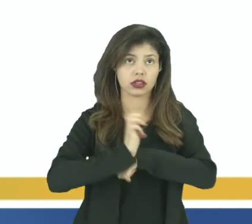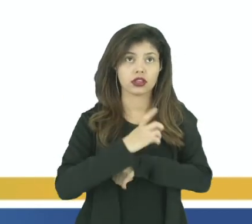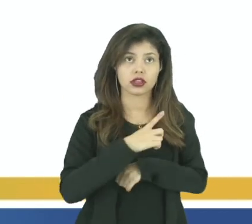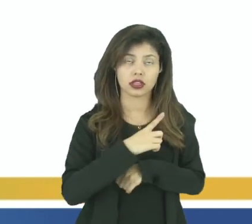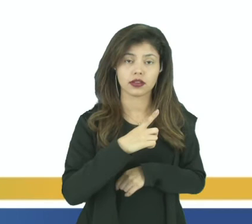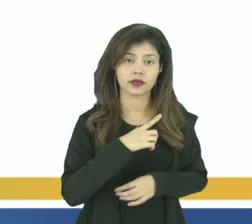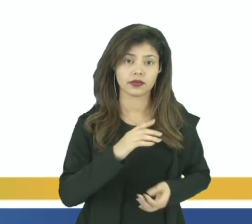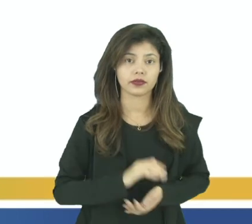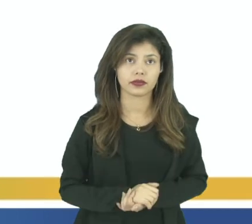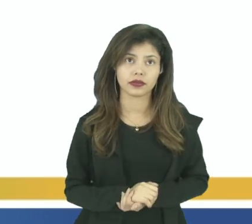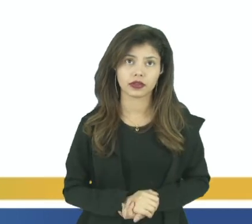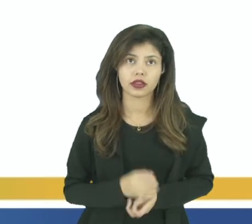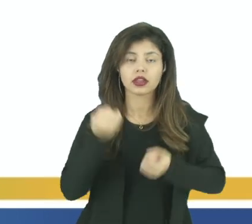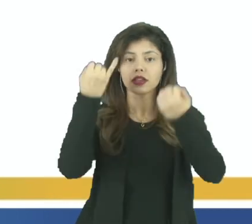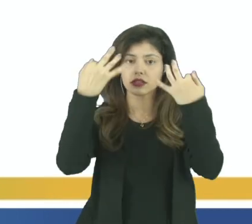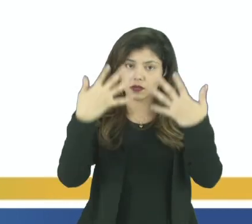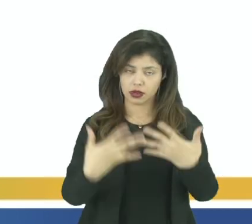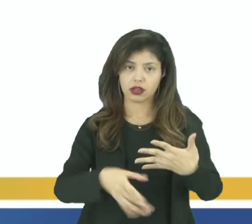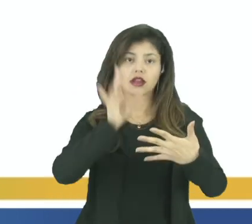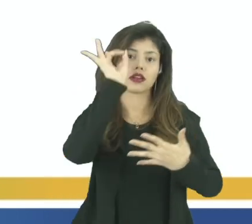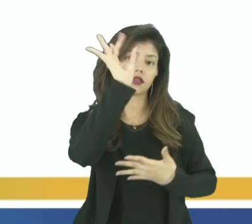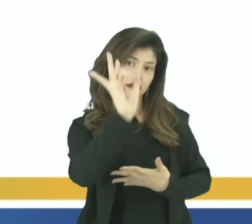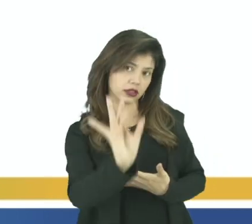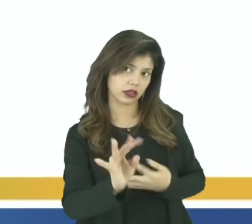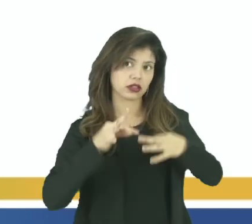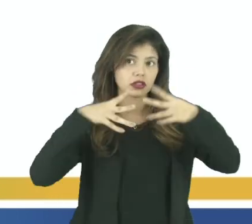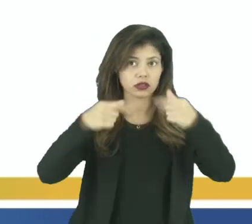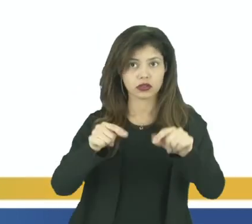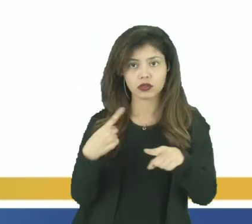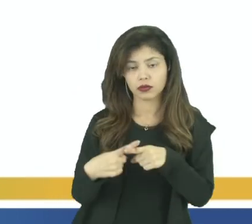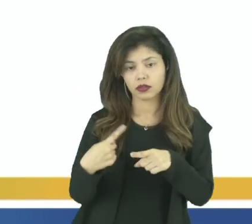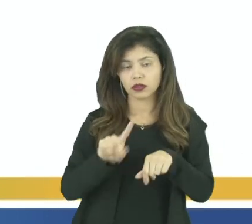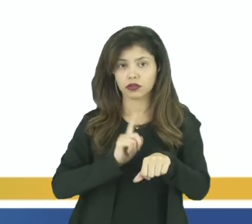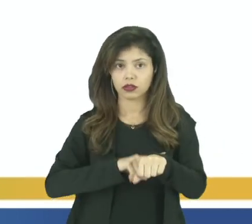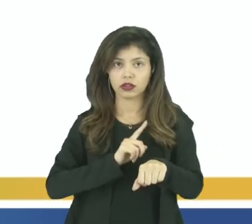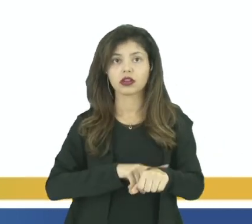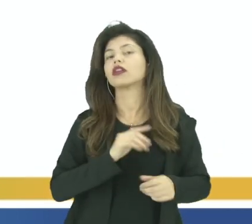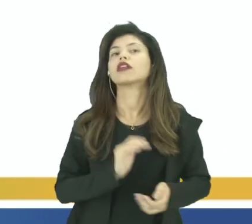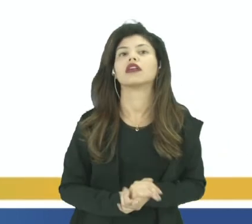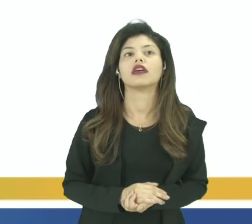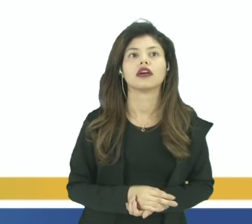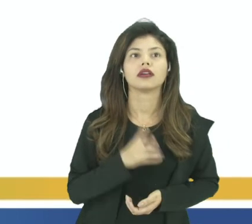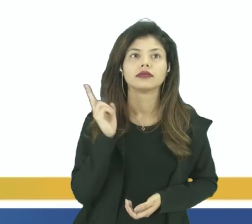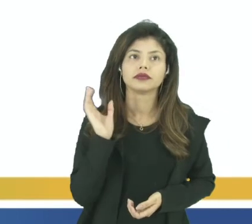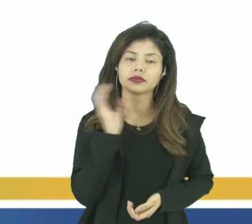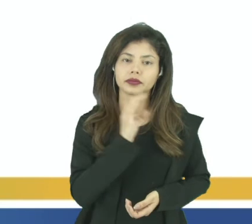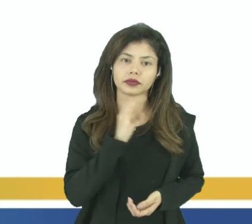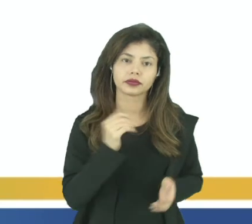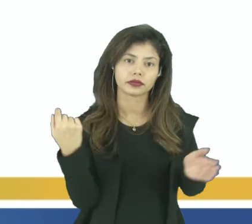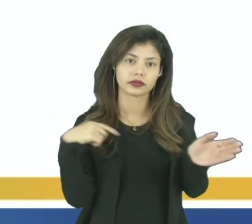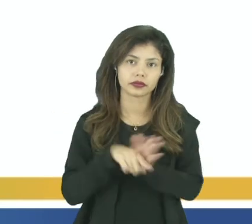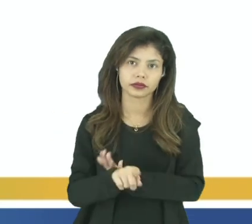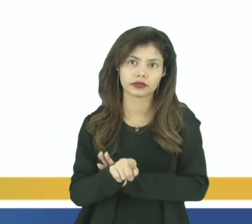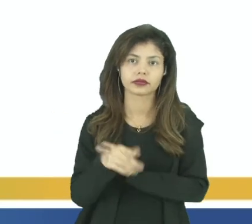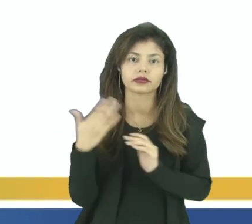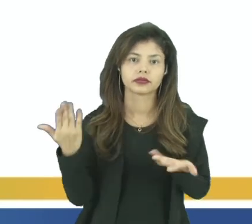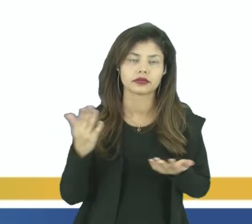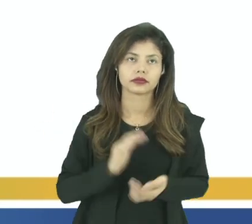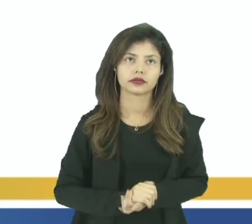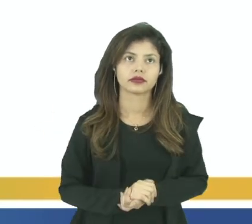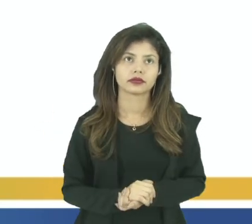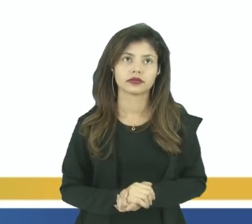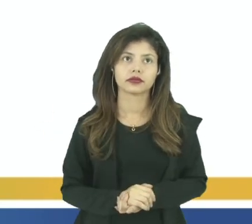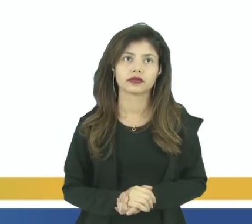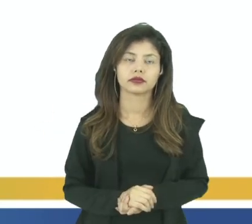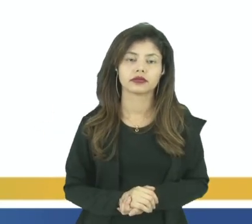esse panorama, não vai dar para a gente dialogar tudo por conta do tempo, já estamos correndo aqui para o nosso primeiro exercitando. Então no